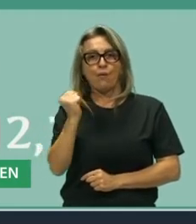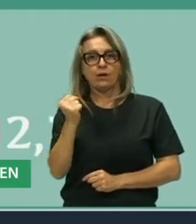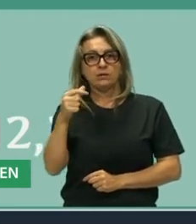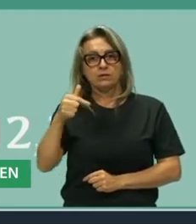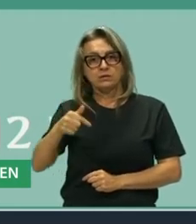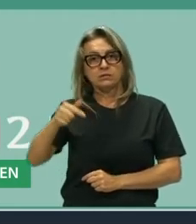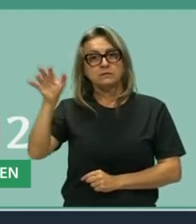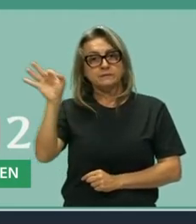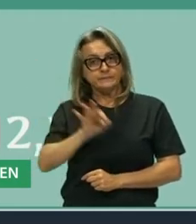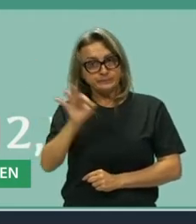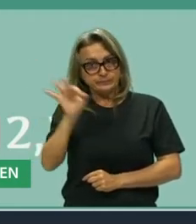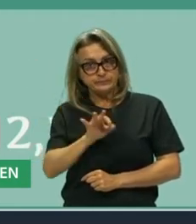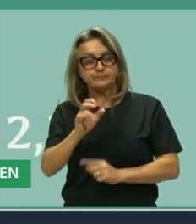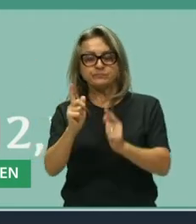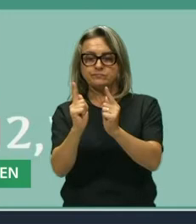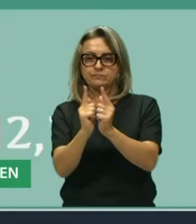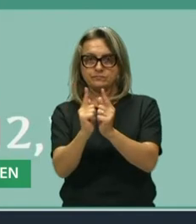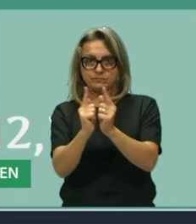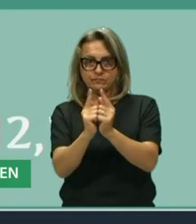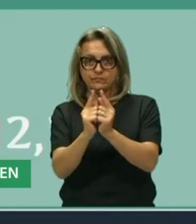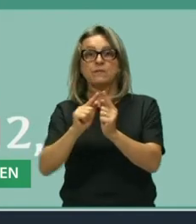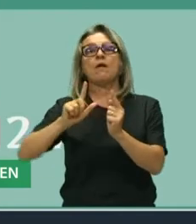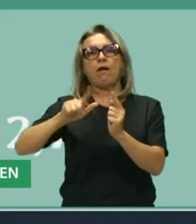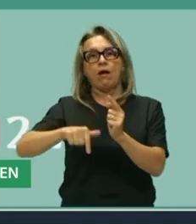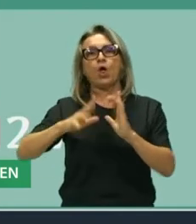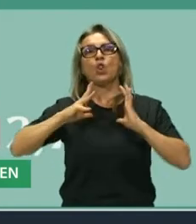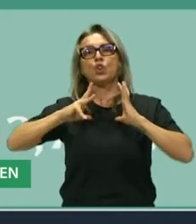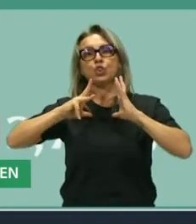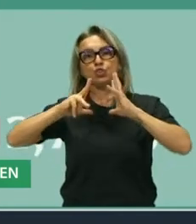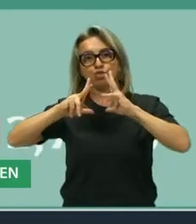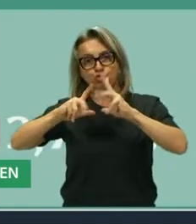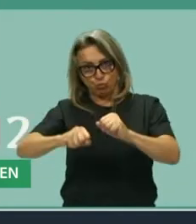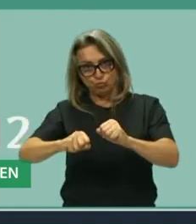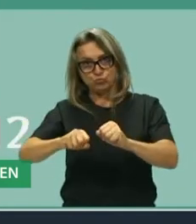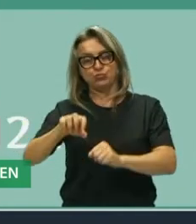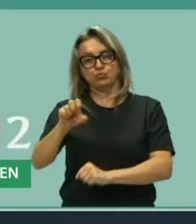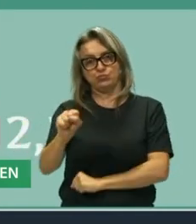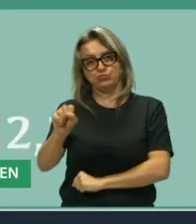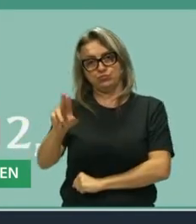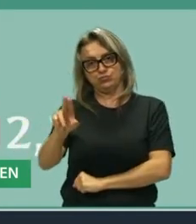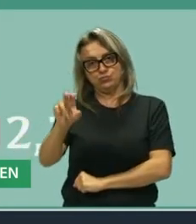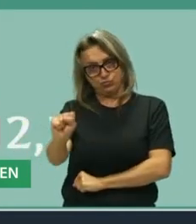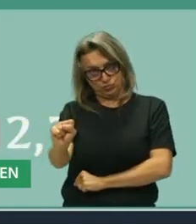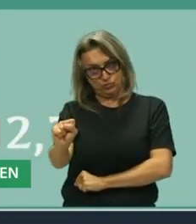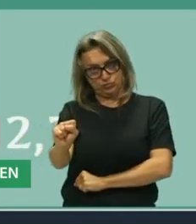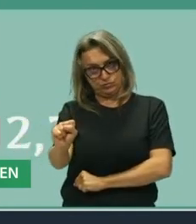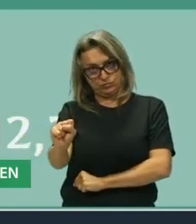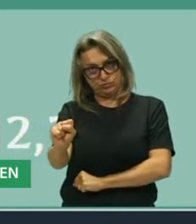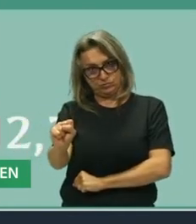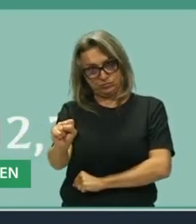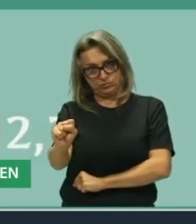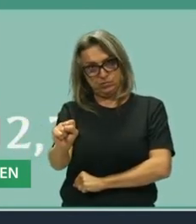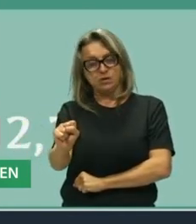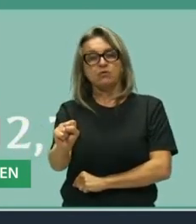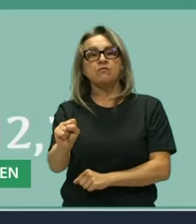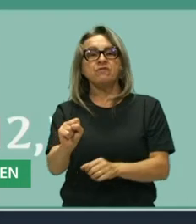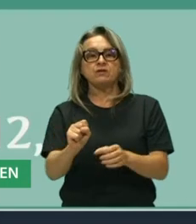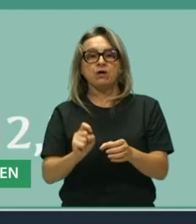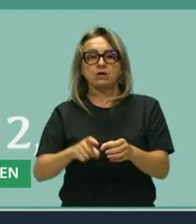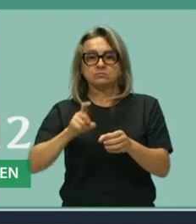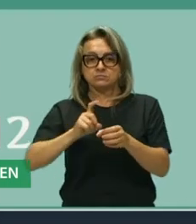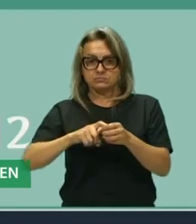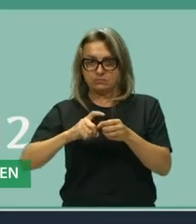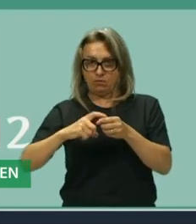87% dos nossos atendimentos foram todos destinados ao SUS. A convênio particular,